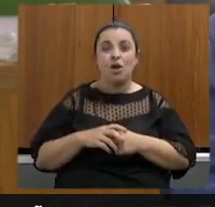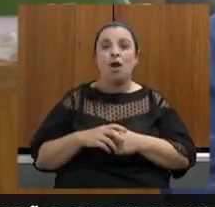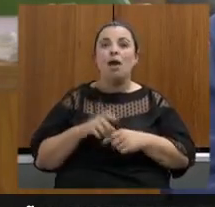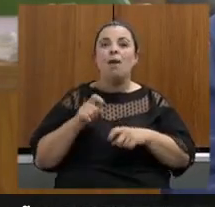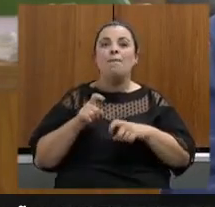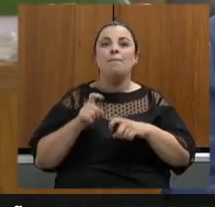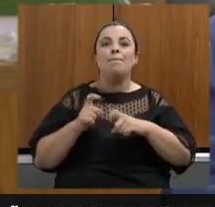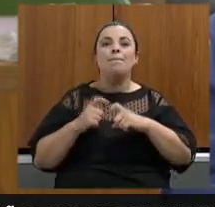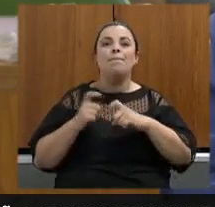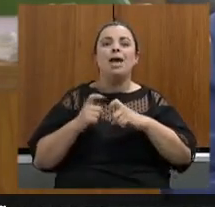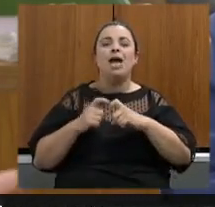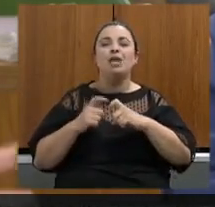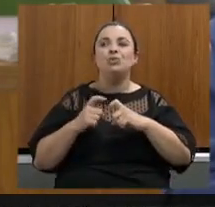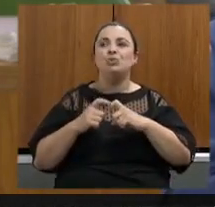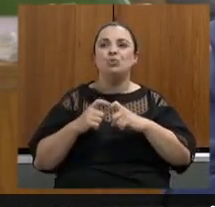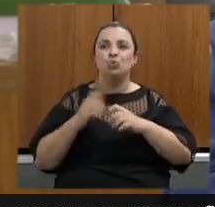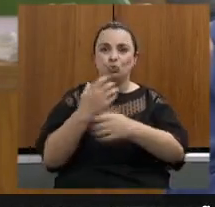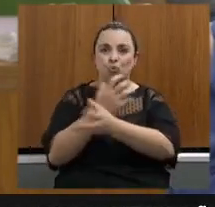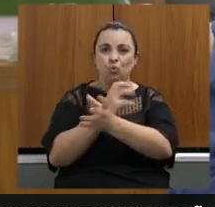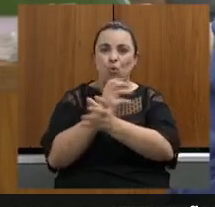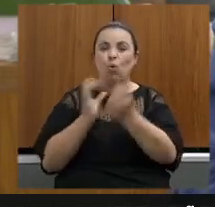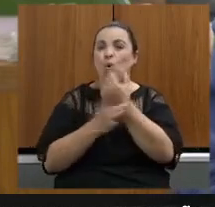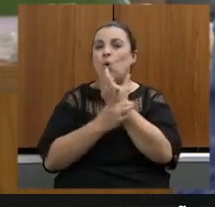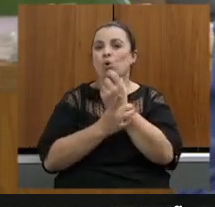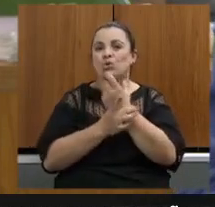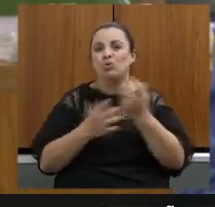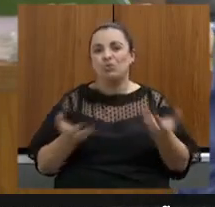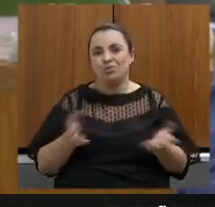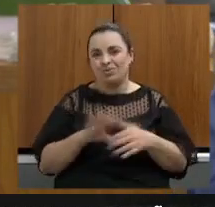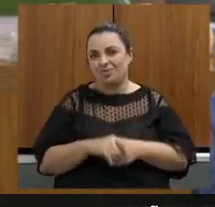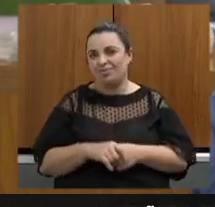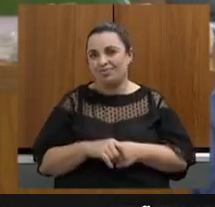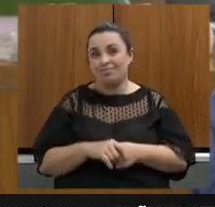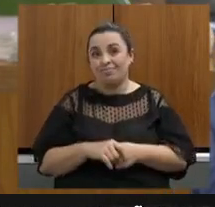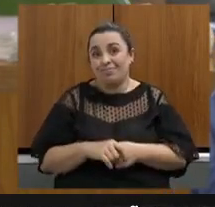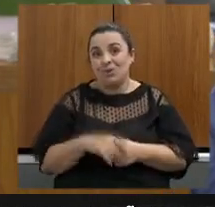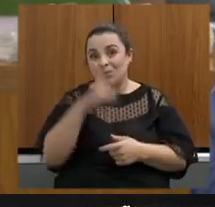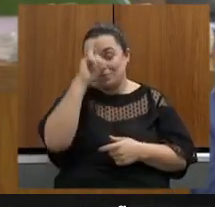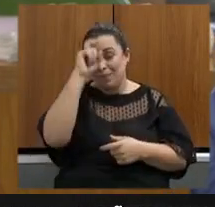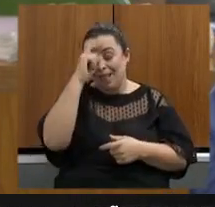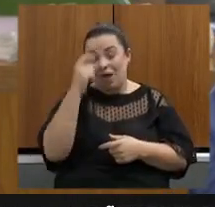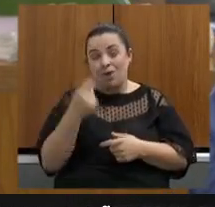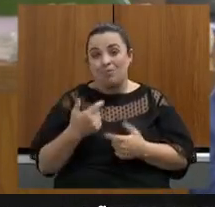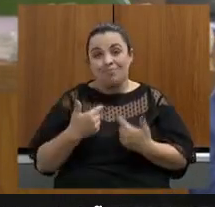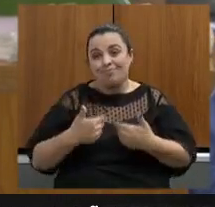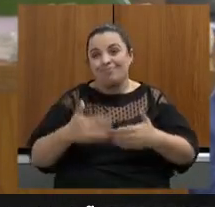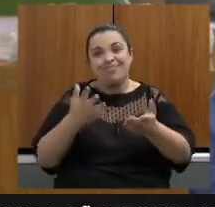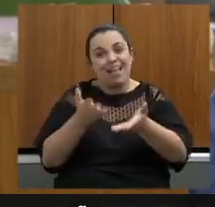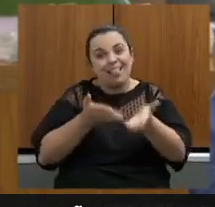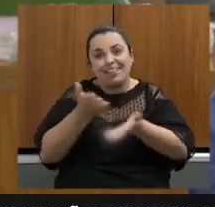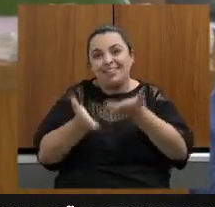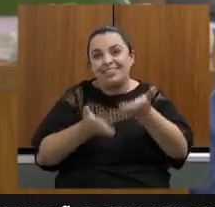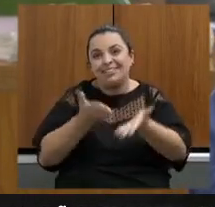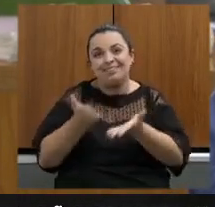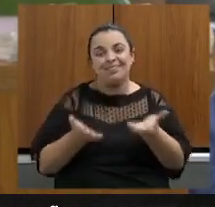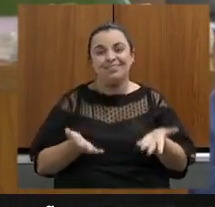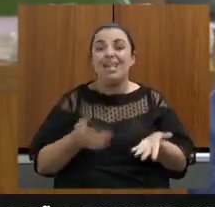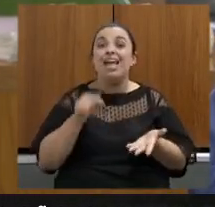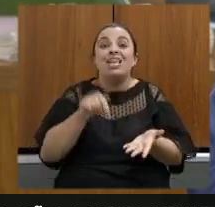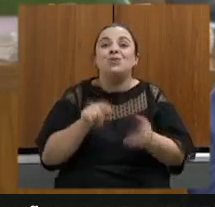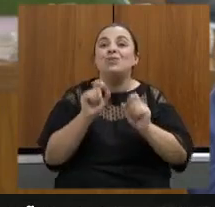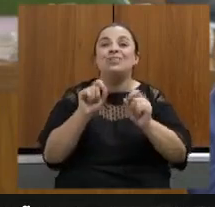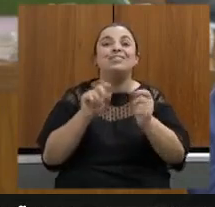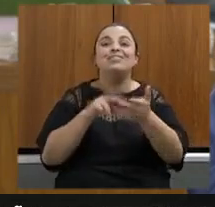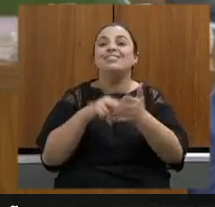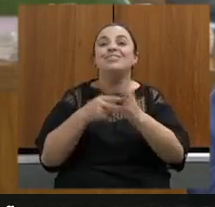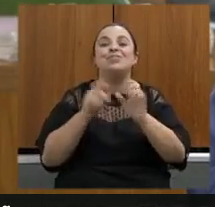atendida aí funcionando Isso é o que gestão já estão todo gestão